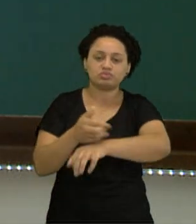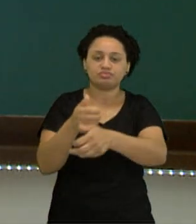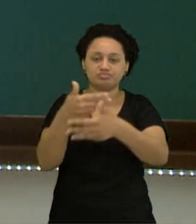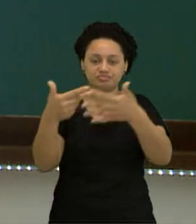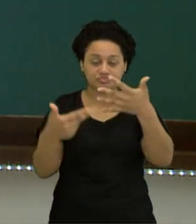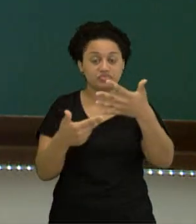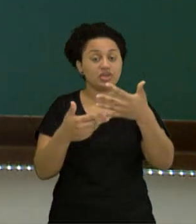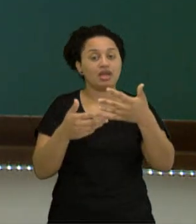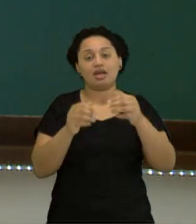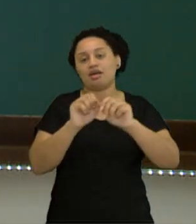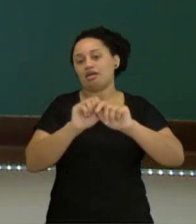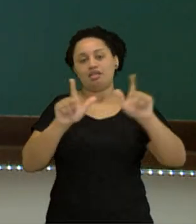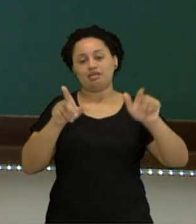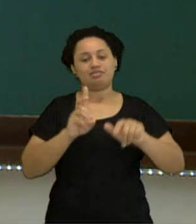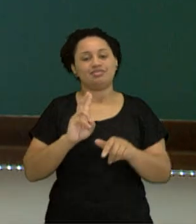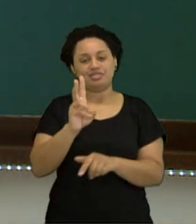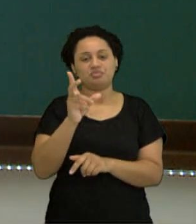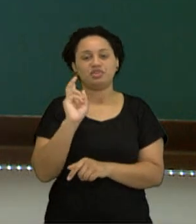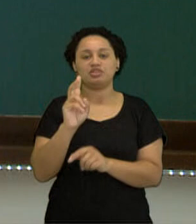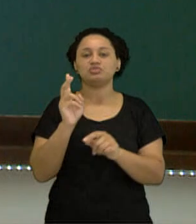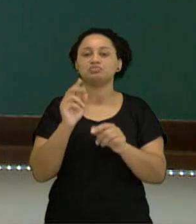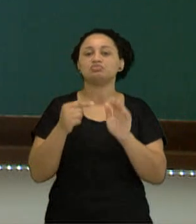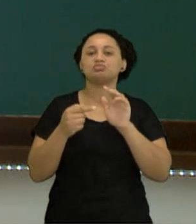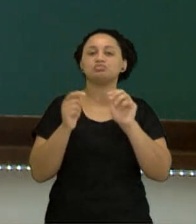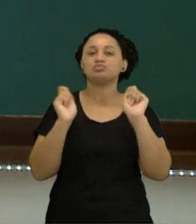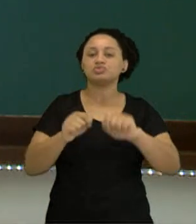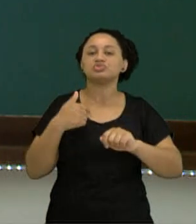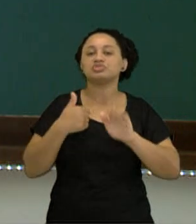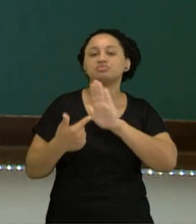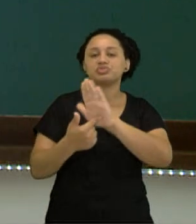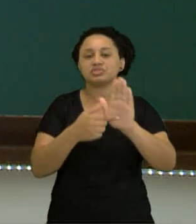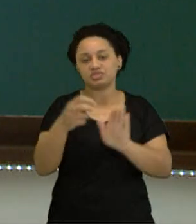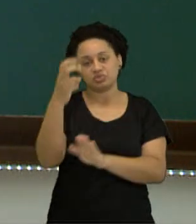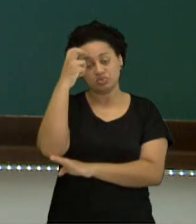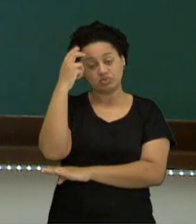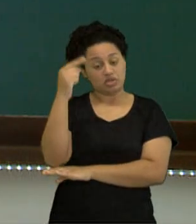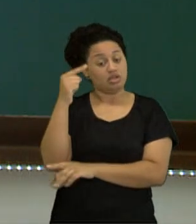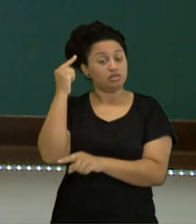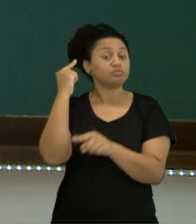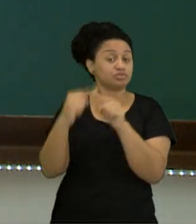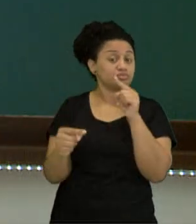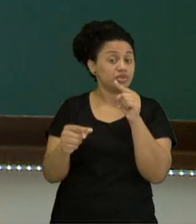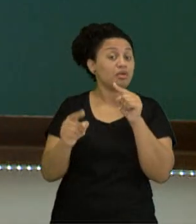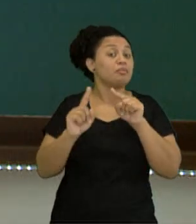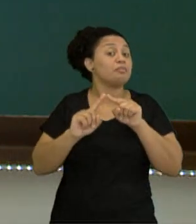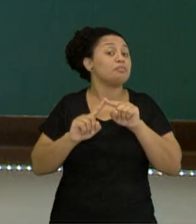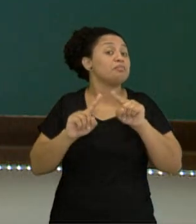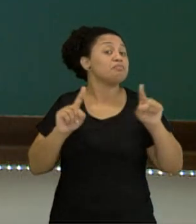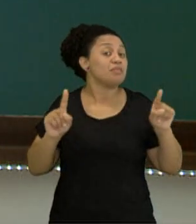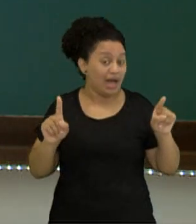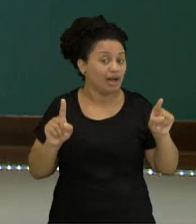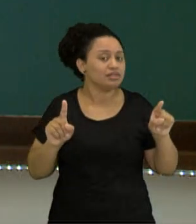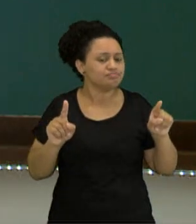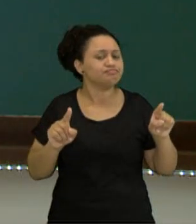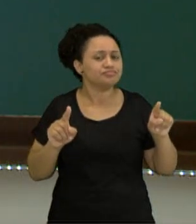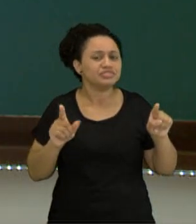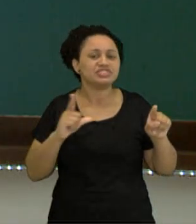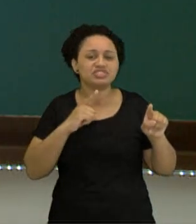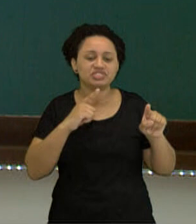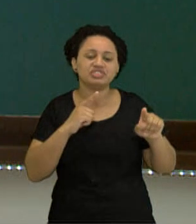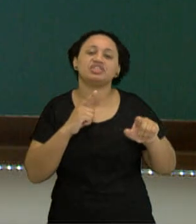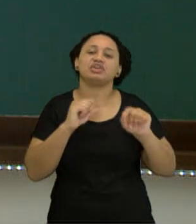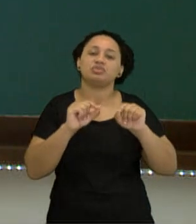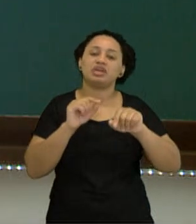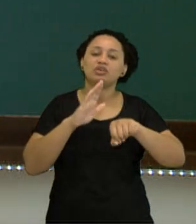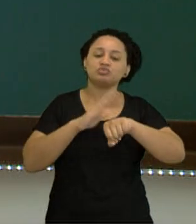possível expressar a sua cultura, eles eram proibidos inclusive disso, mas não deixavam de ter os seus